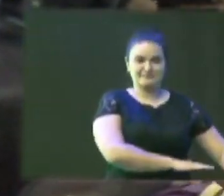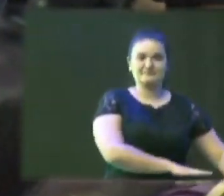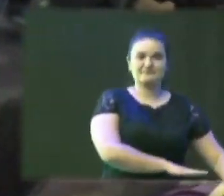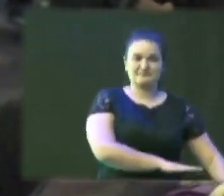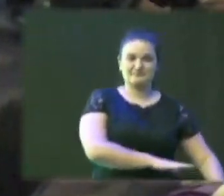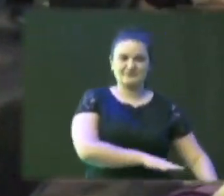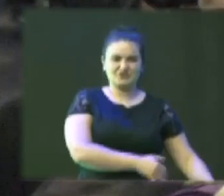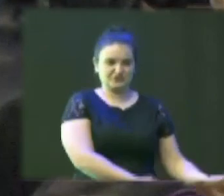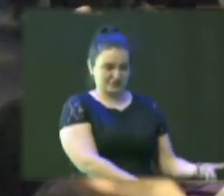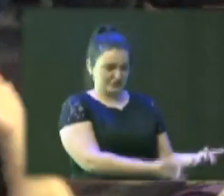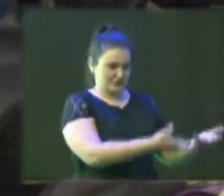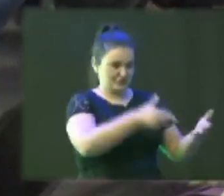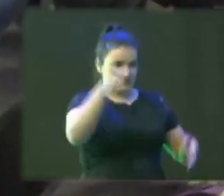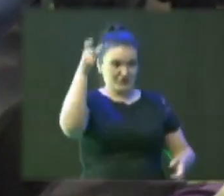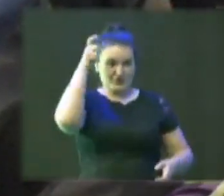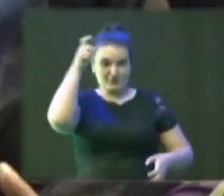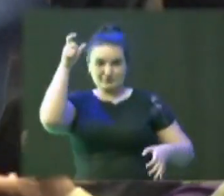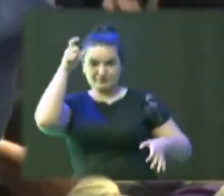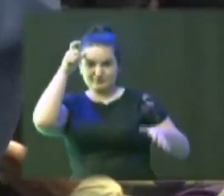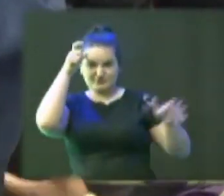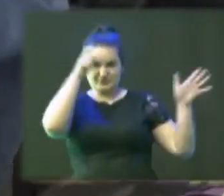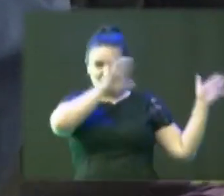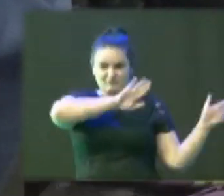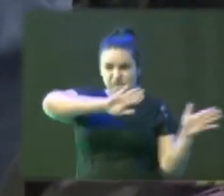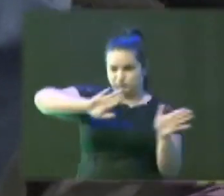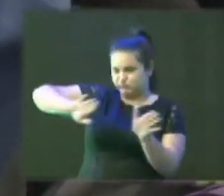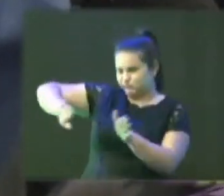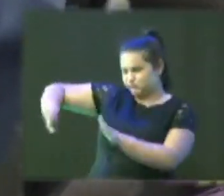e os demônios vão